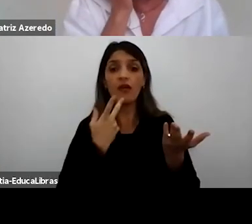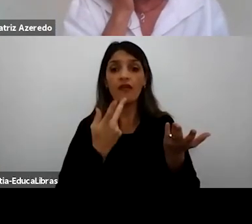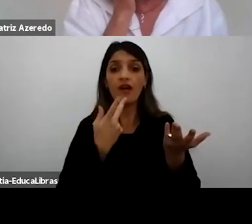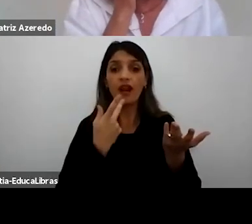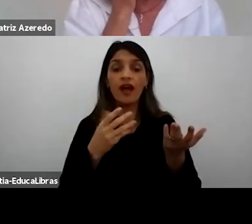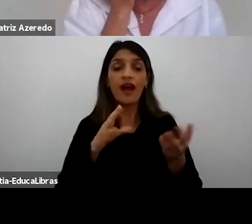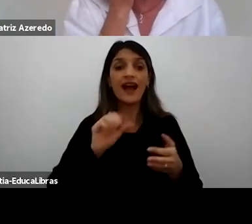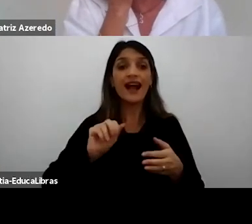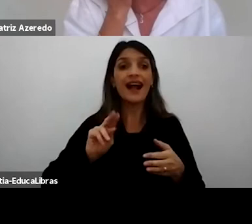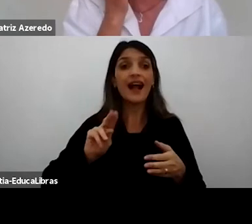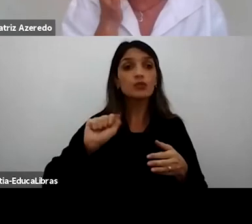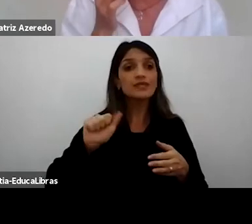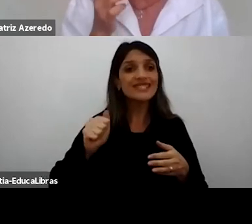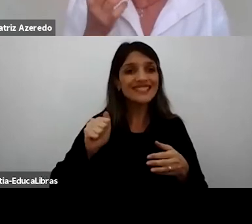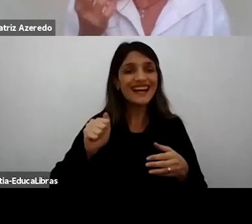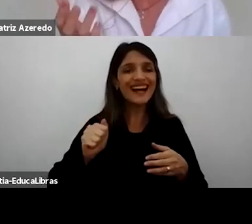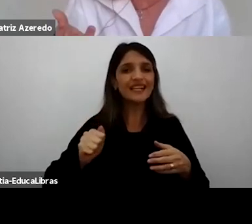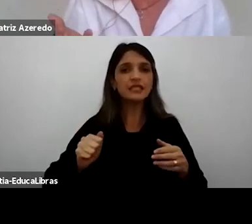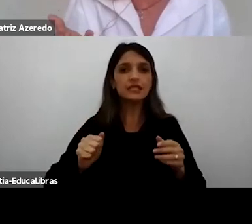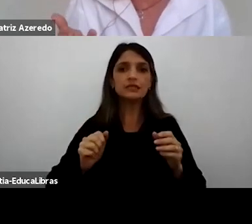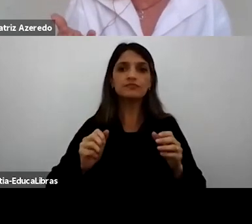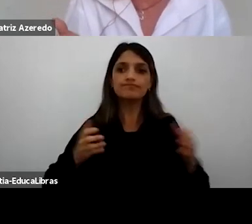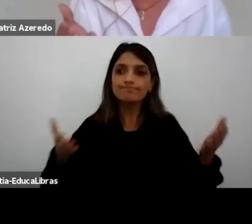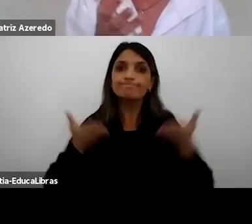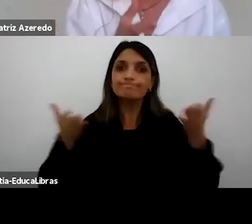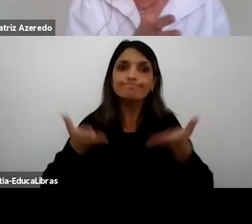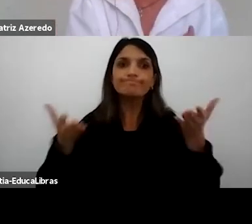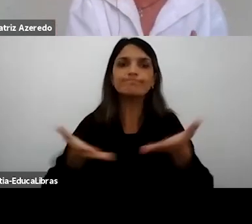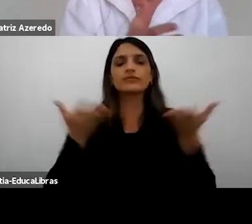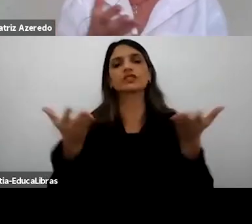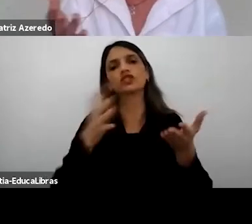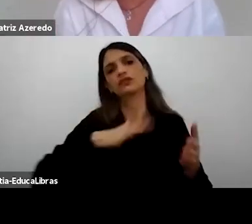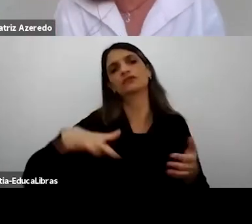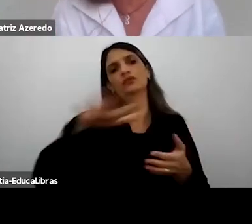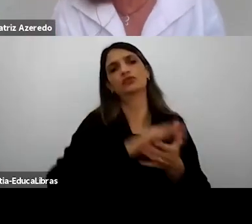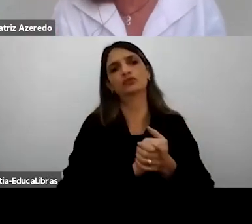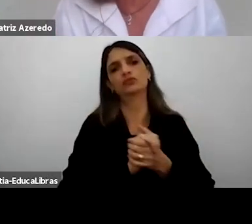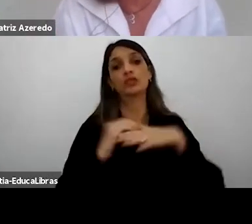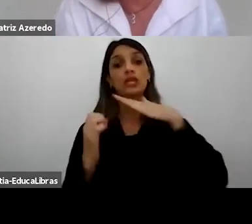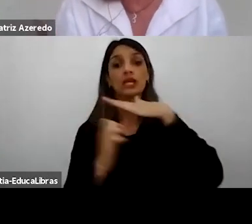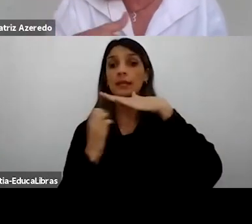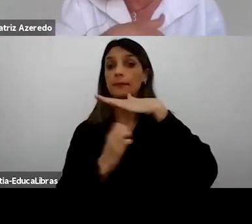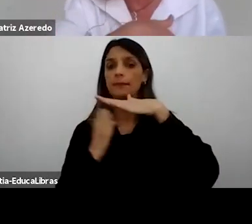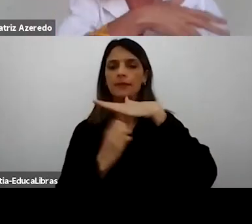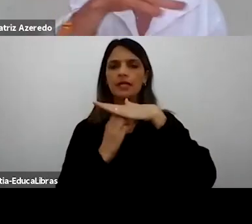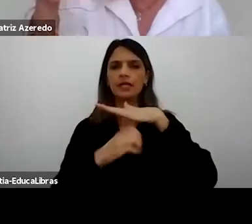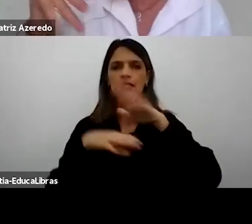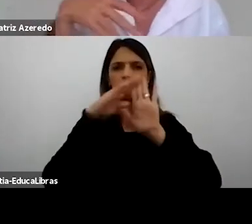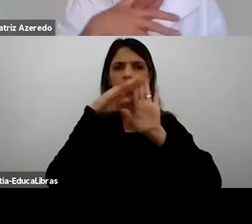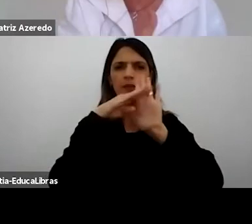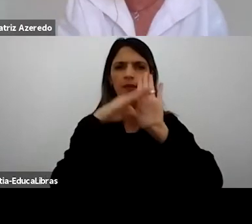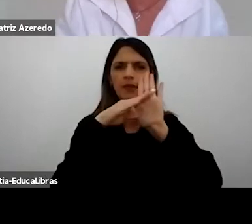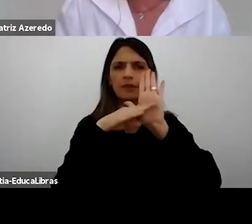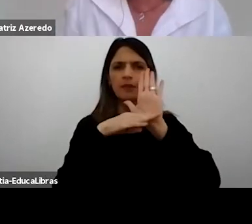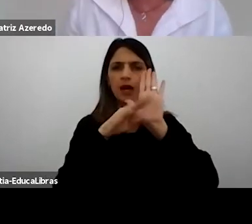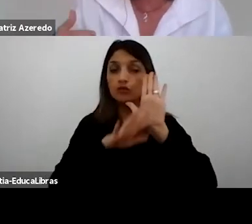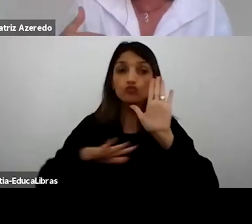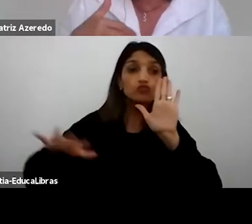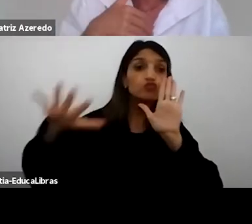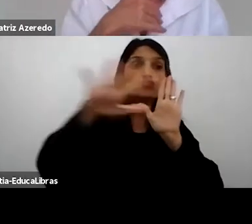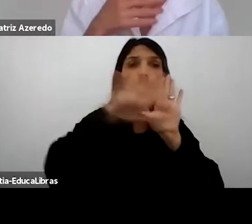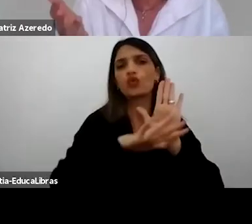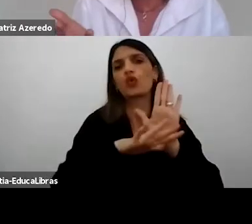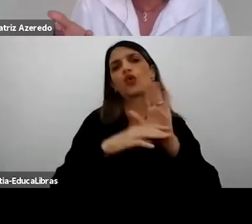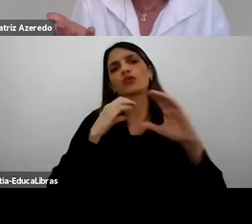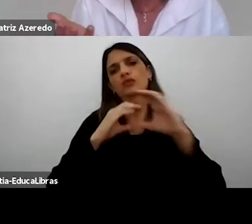mobilizam todo mundo, né? Então, assim, é uma empresa que inunda a sua programação em todas as frentes de